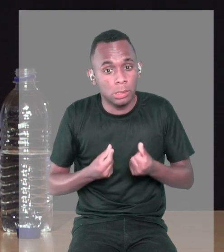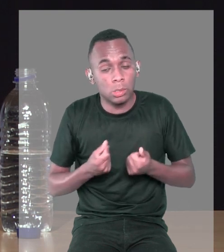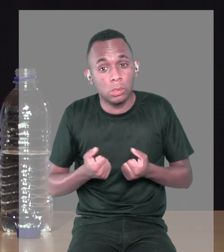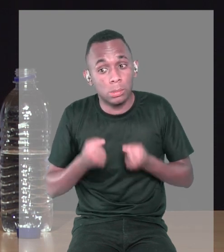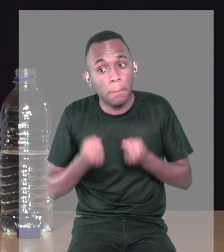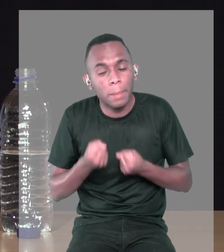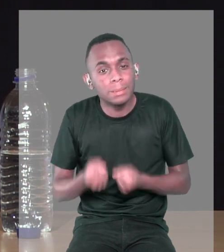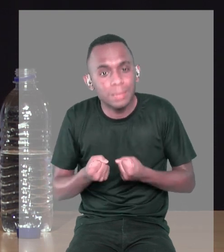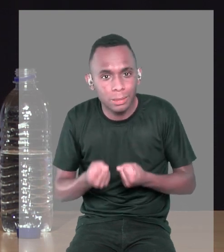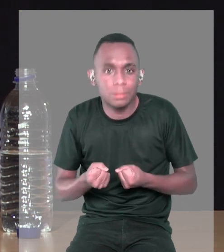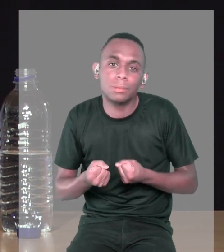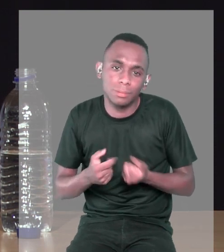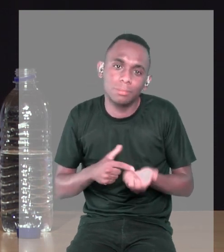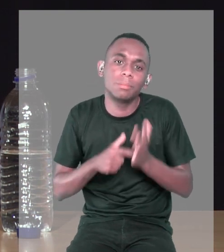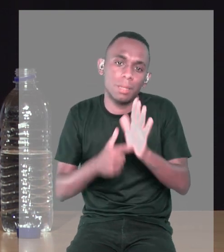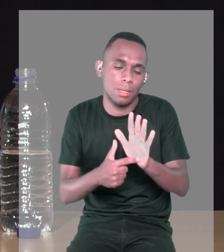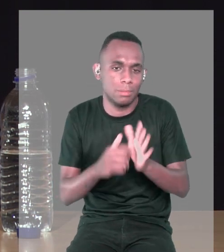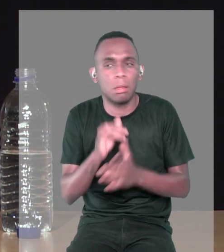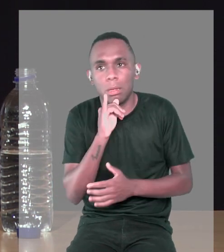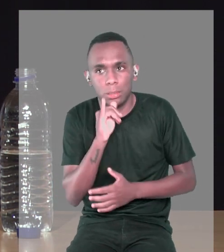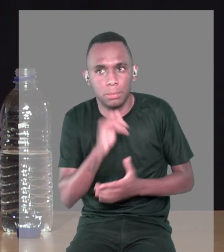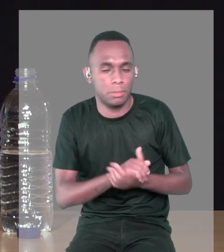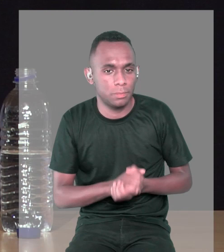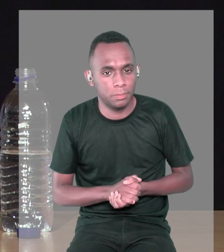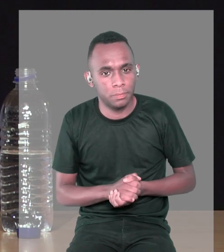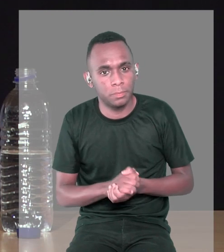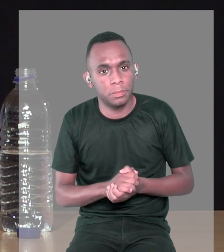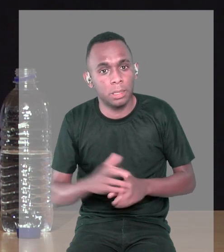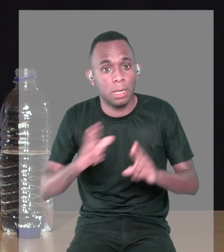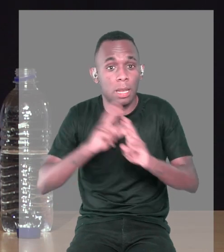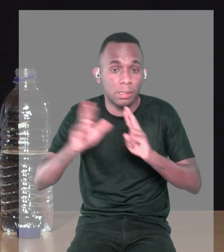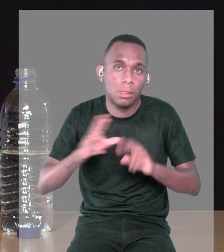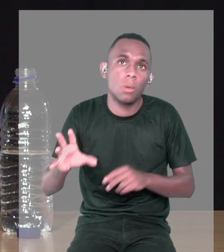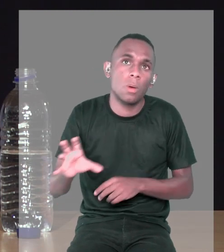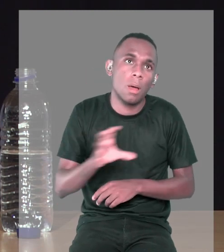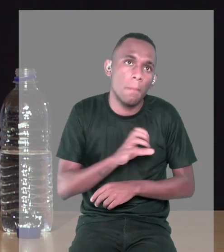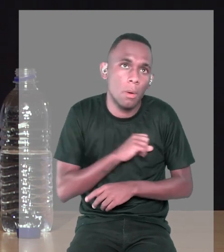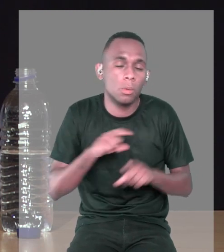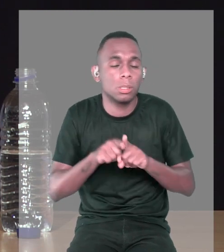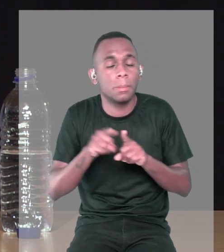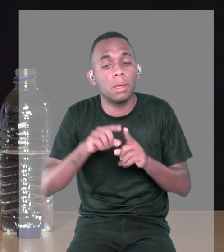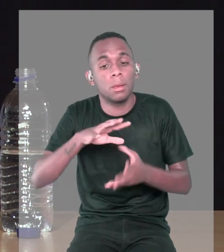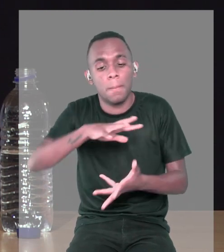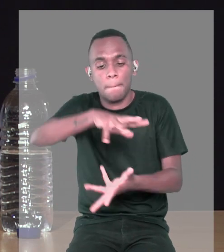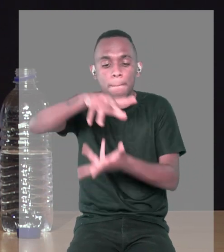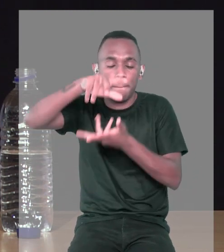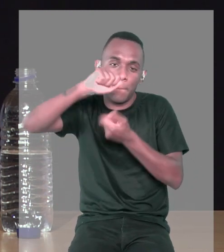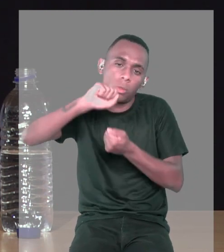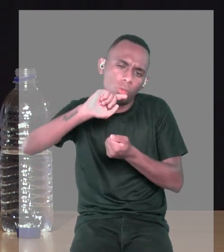relação entre amor e mundo. Como desde o início eu tentei colocar nesse sentido. O amor como